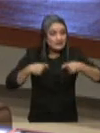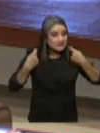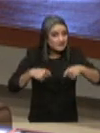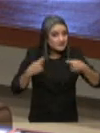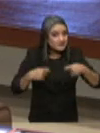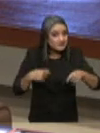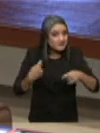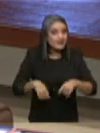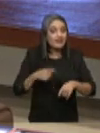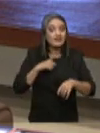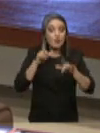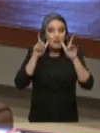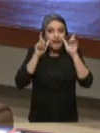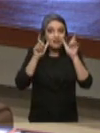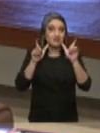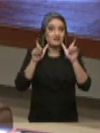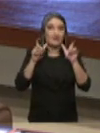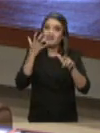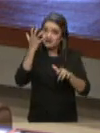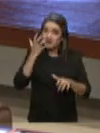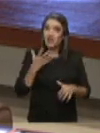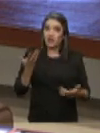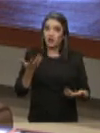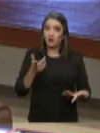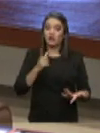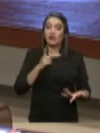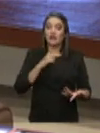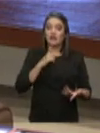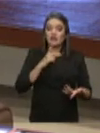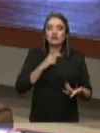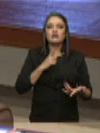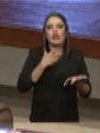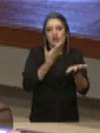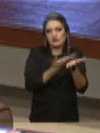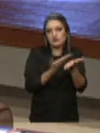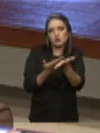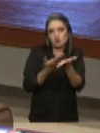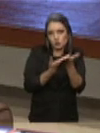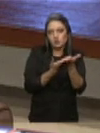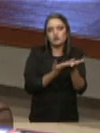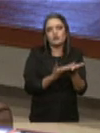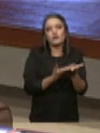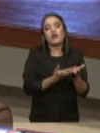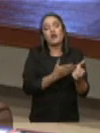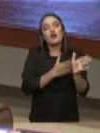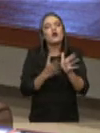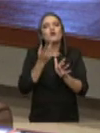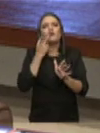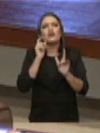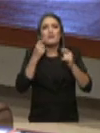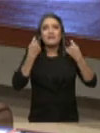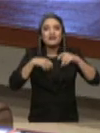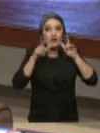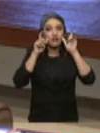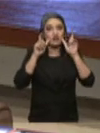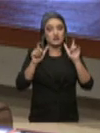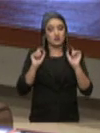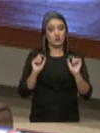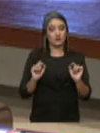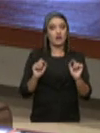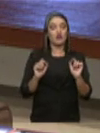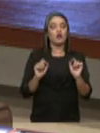Isso é a voz da doutrina processualista. Merece séria atenção o preceito à vista